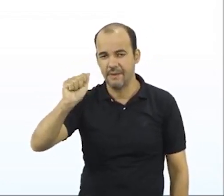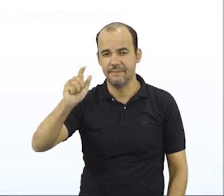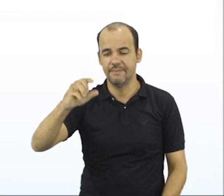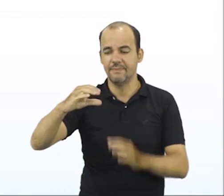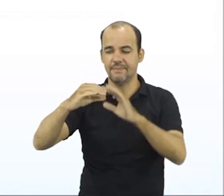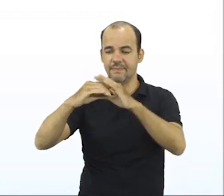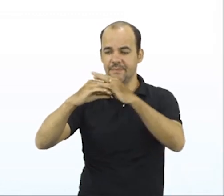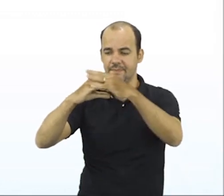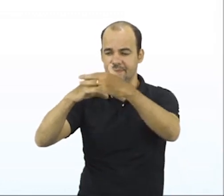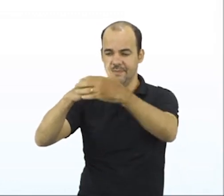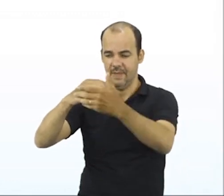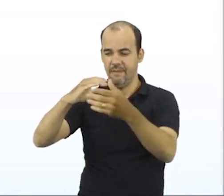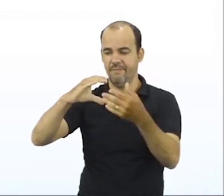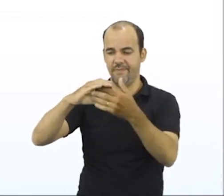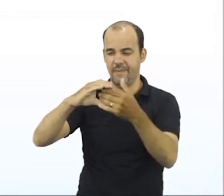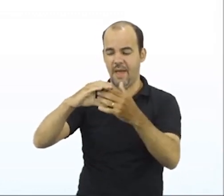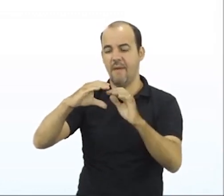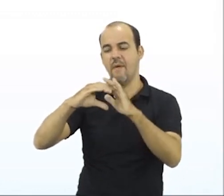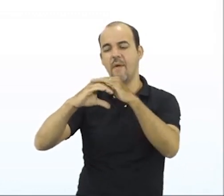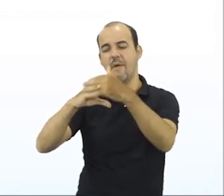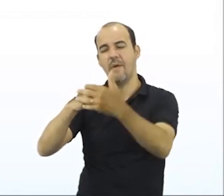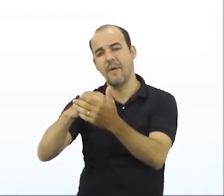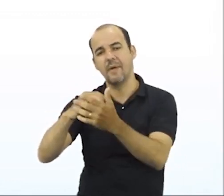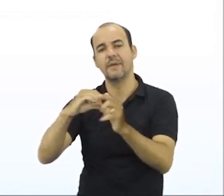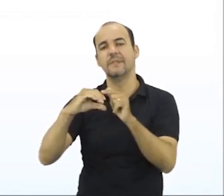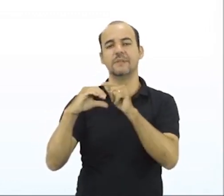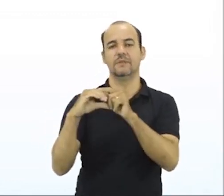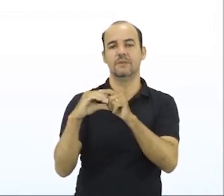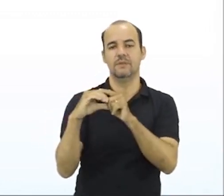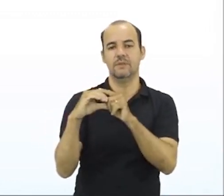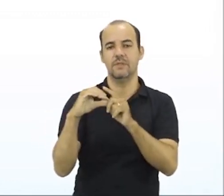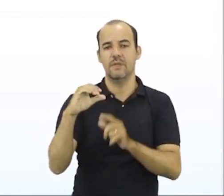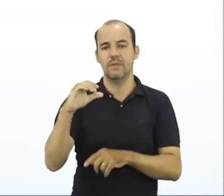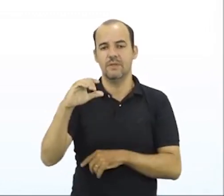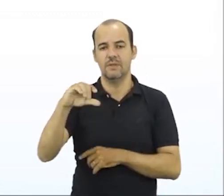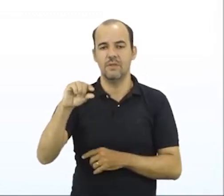olhe, a membrana plasmática das nossas células, ela